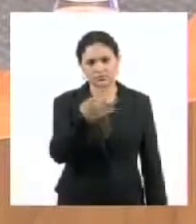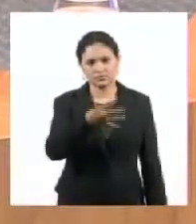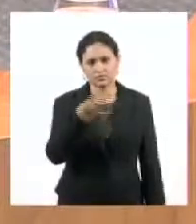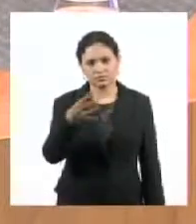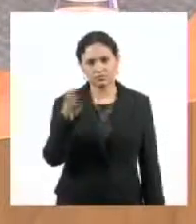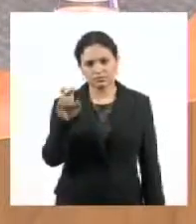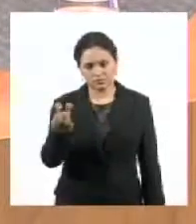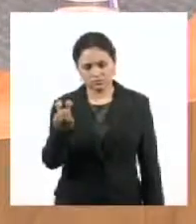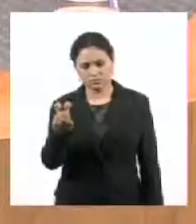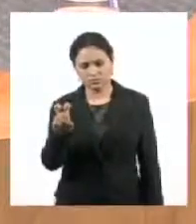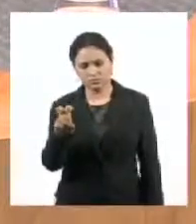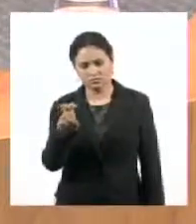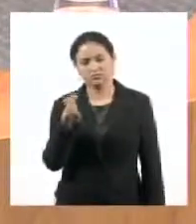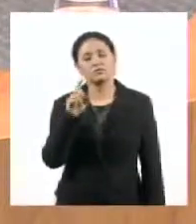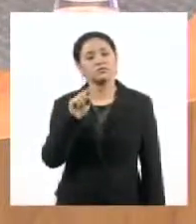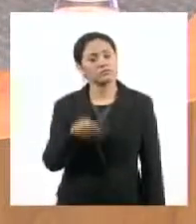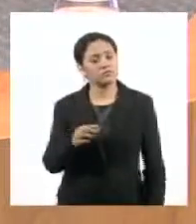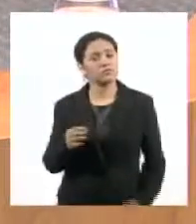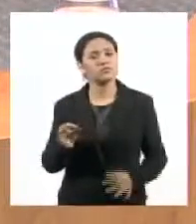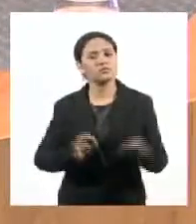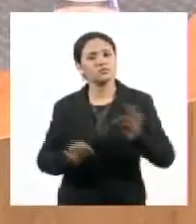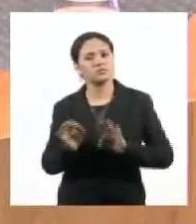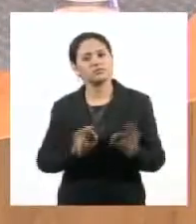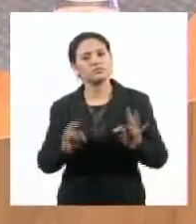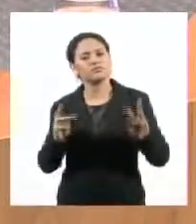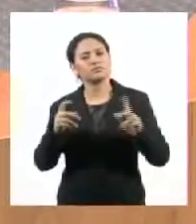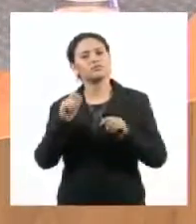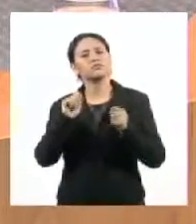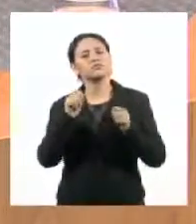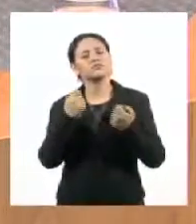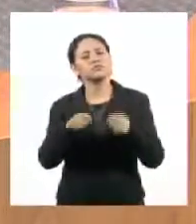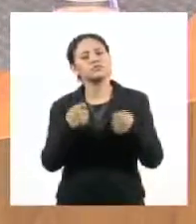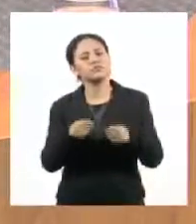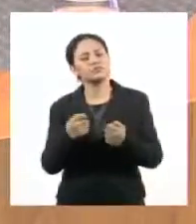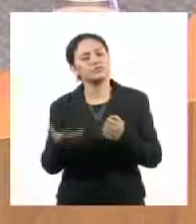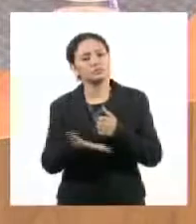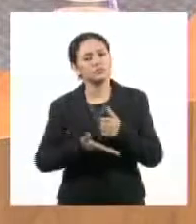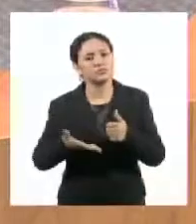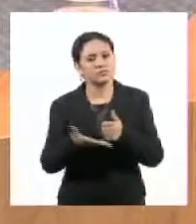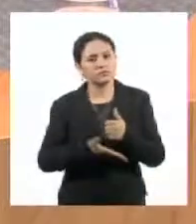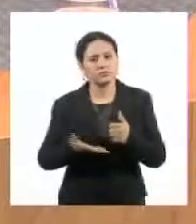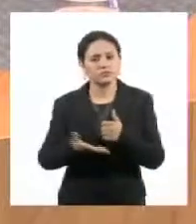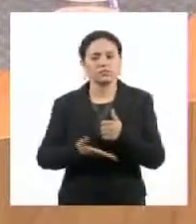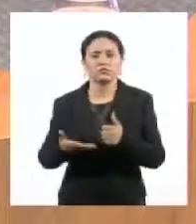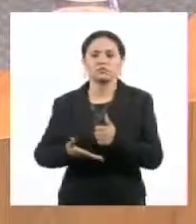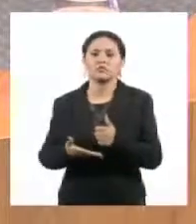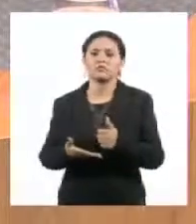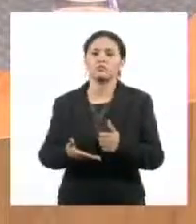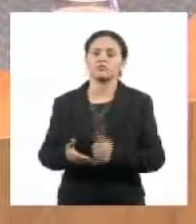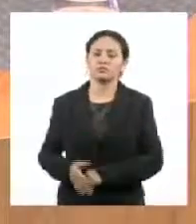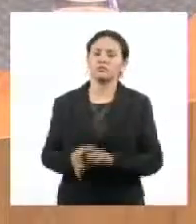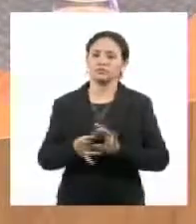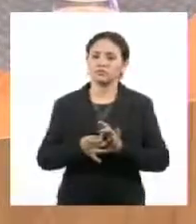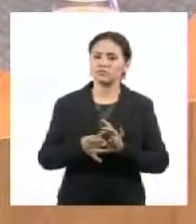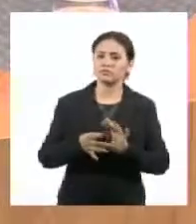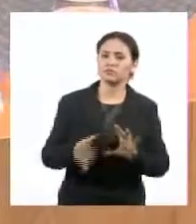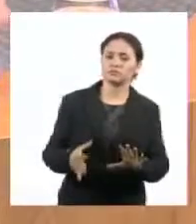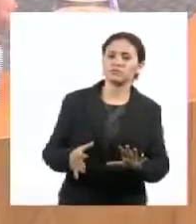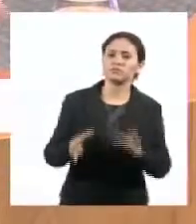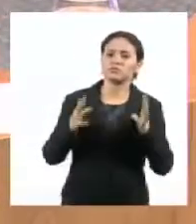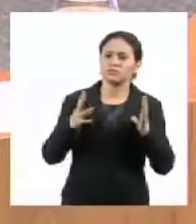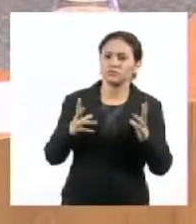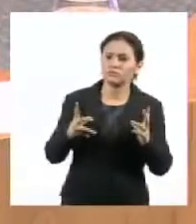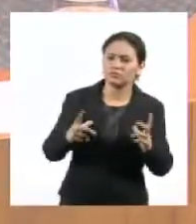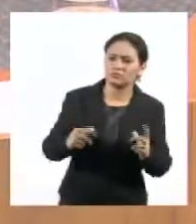11.445, ela estabelece todos os requisitos fundamentais, básicos, para o processo de concessão, saneamento